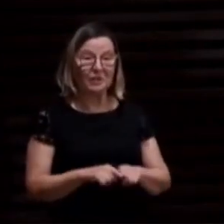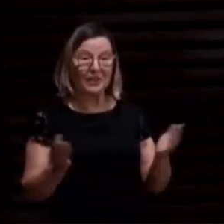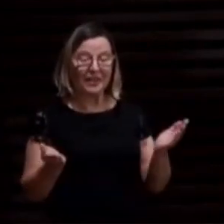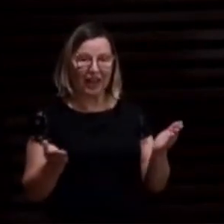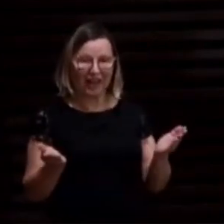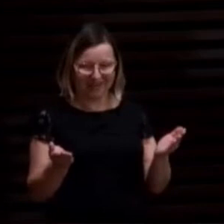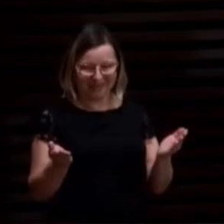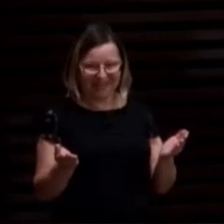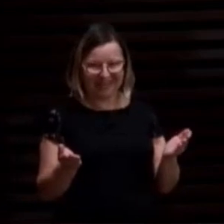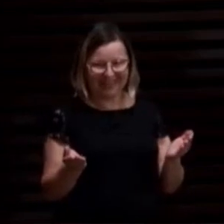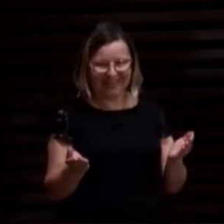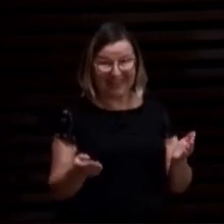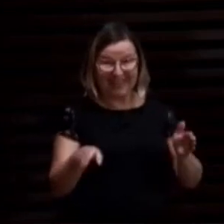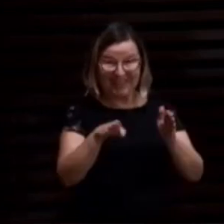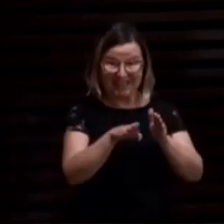recebem esta